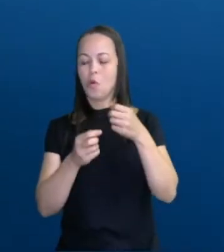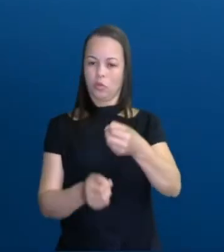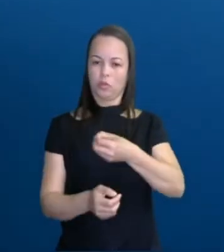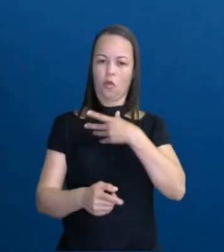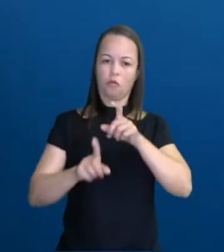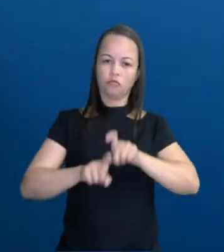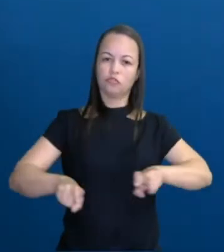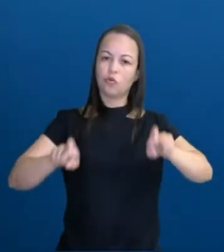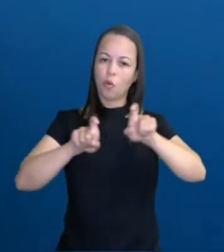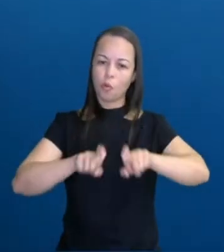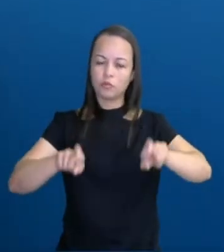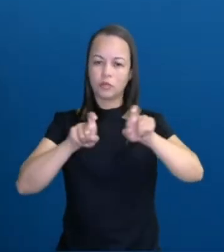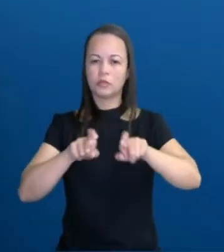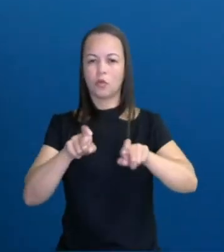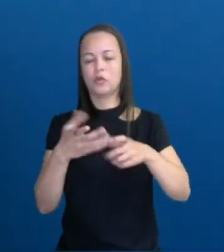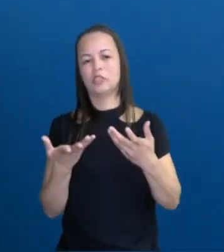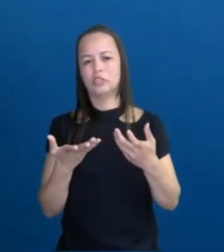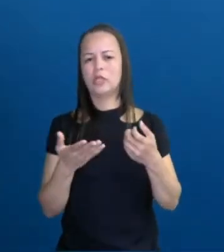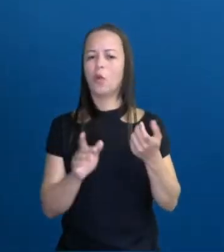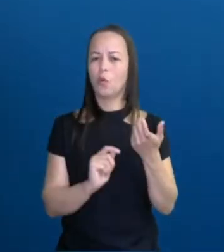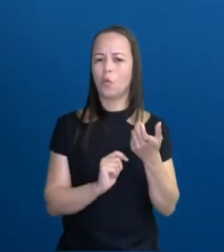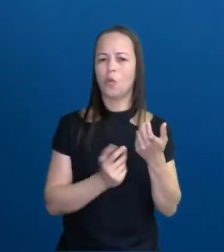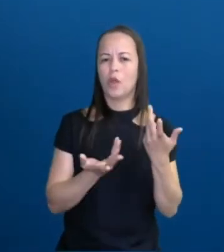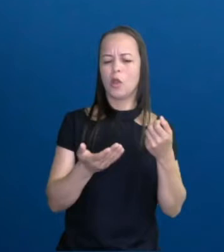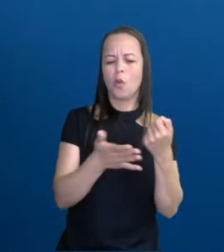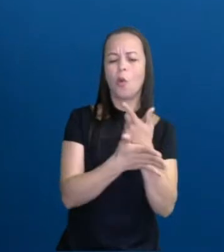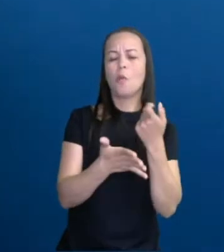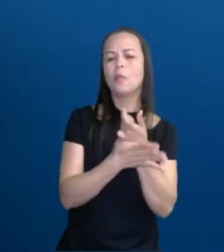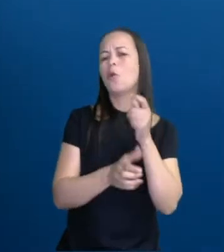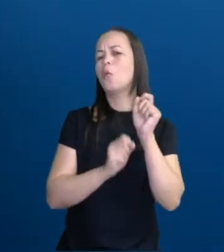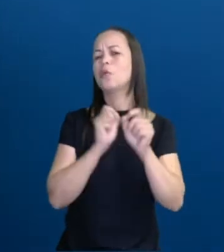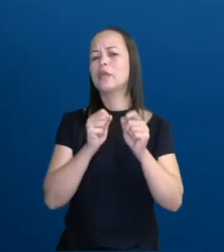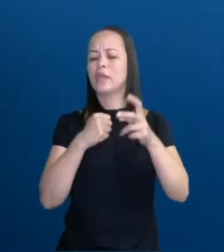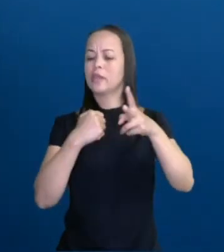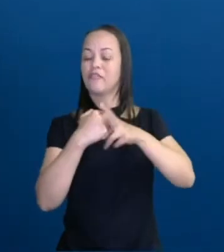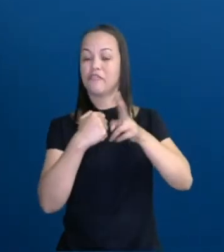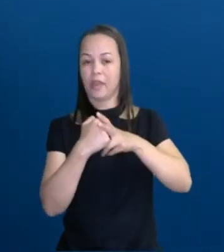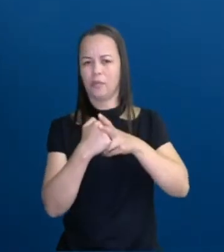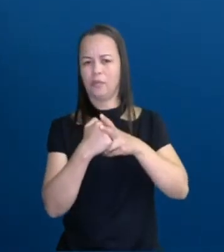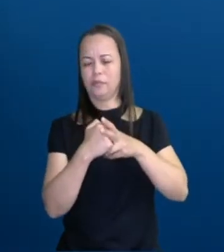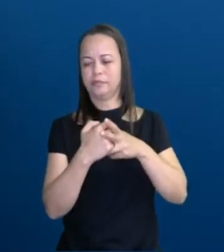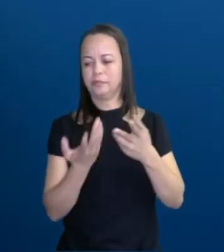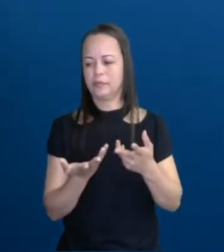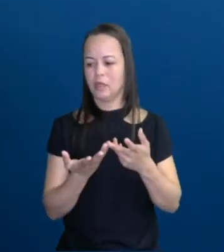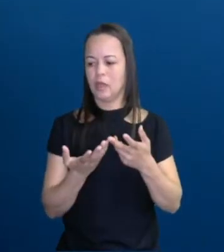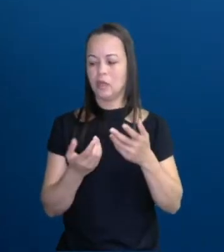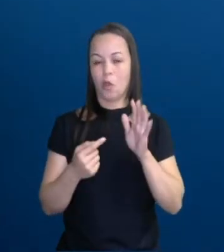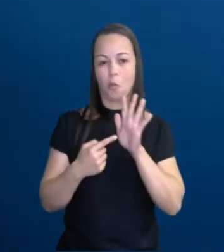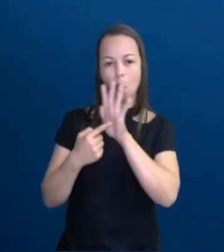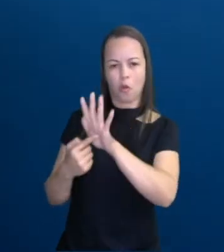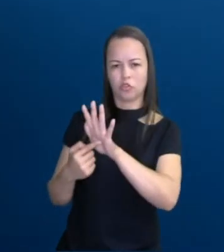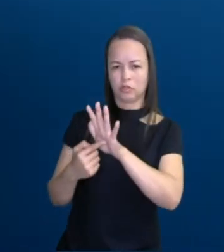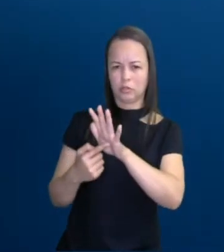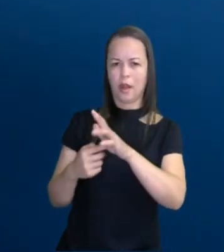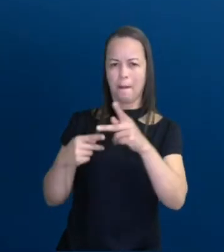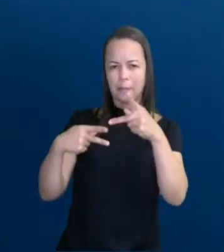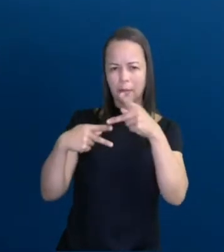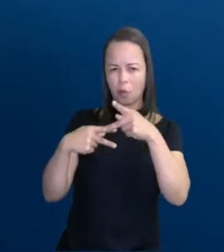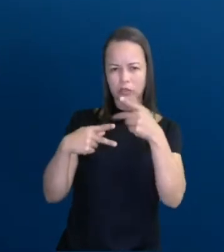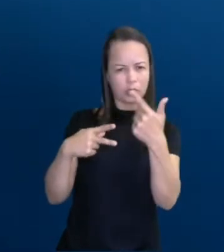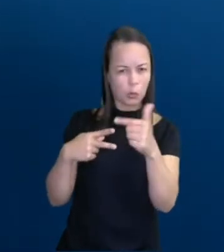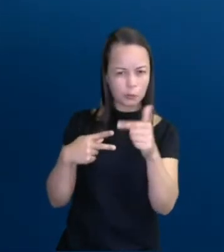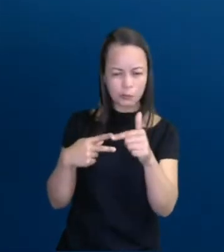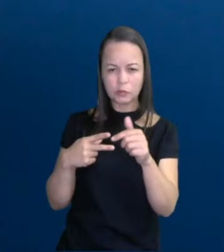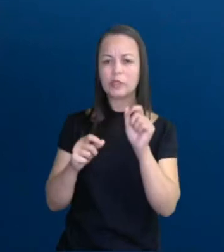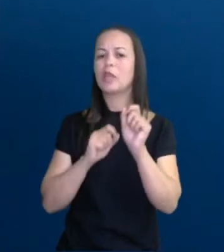alguma coisa. Percebam que após o verbo comprar, não aparece nenhuma preposição. Se não